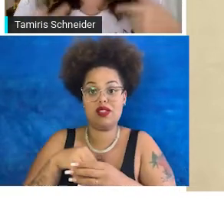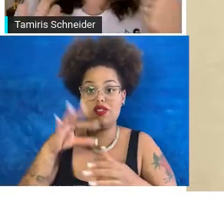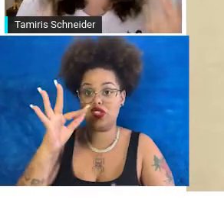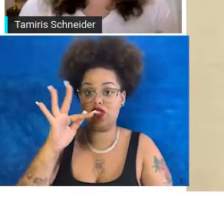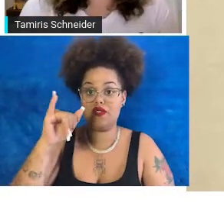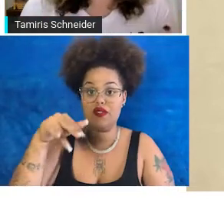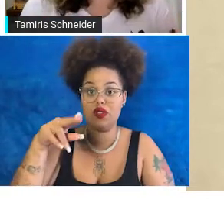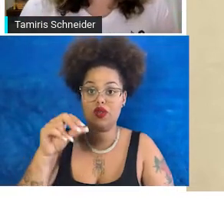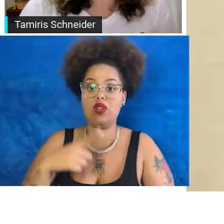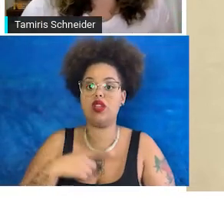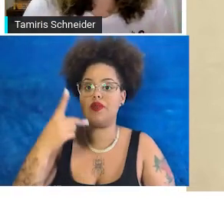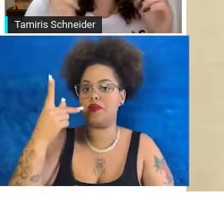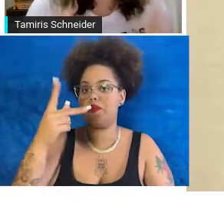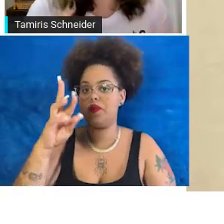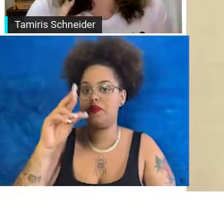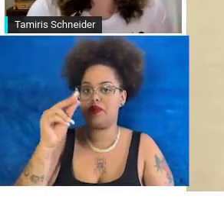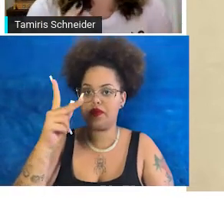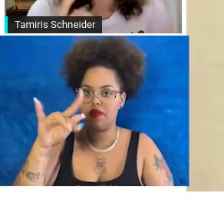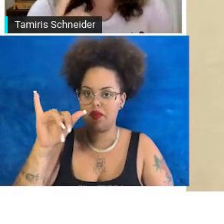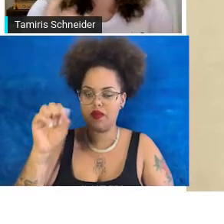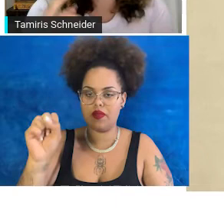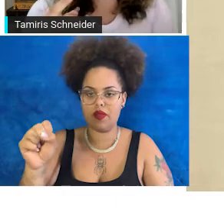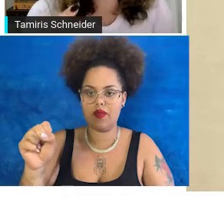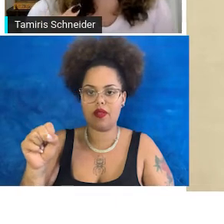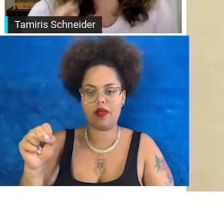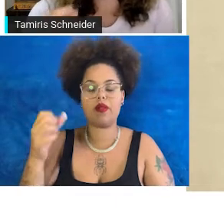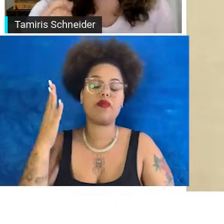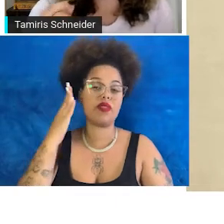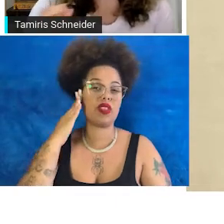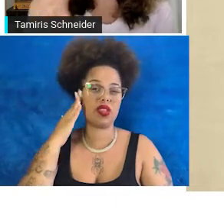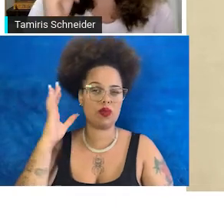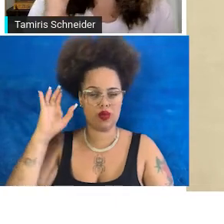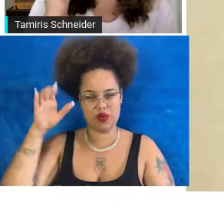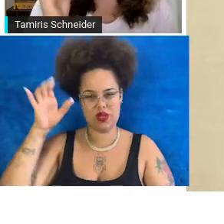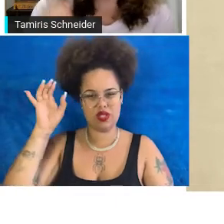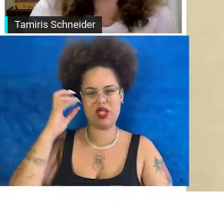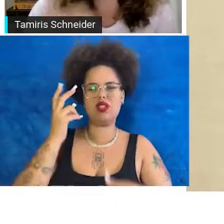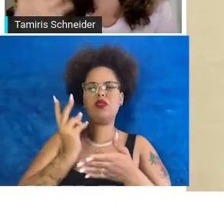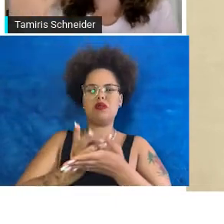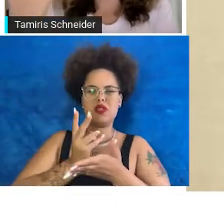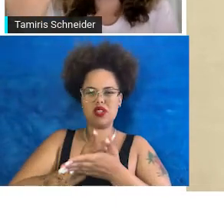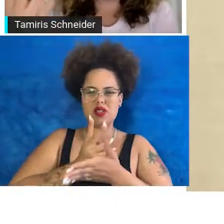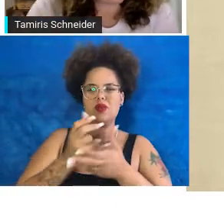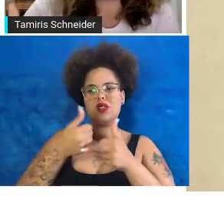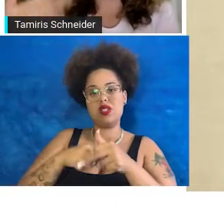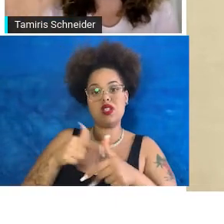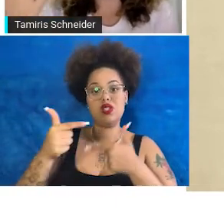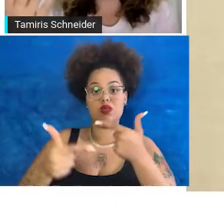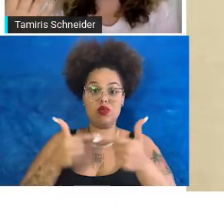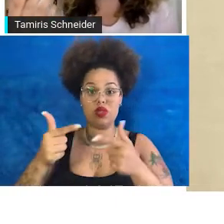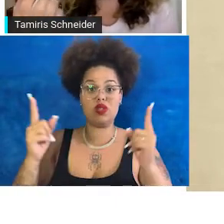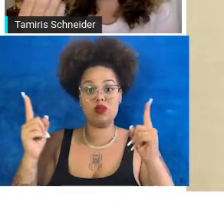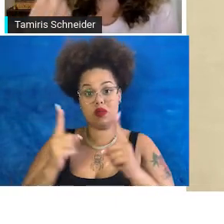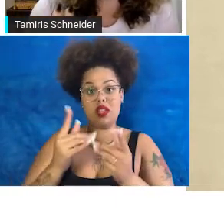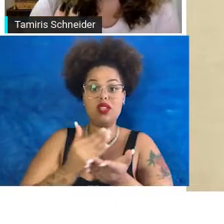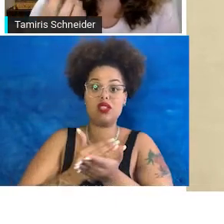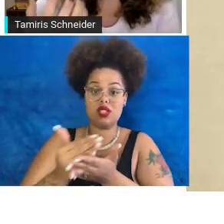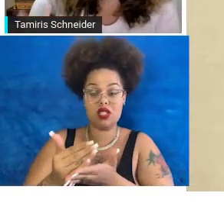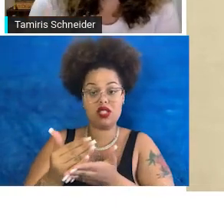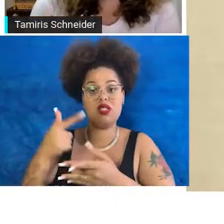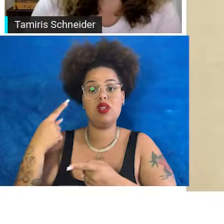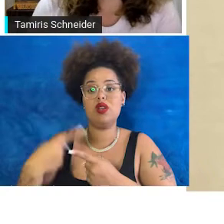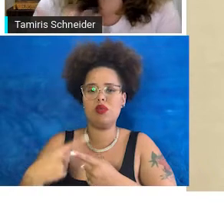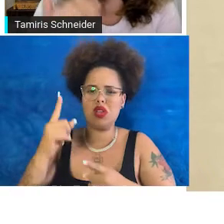tem os props. É muito importante a gente saber esses conceitozinhos, mesmo que estejam em produções pequenas, iniciantes, porque